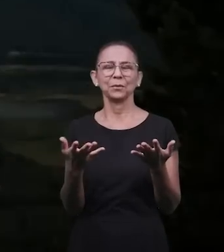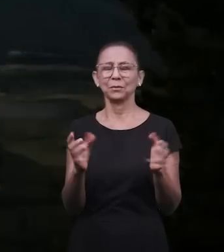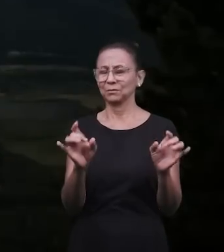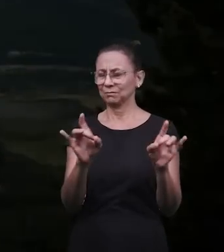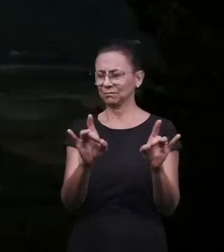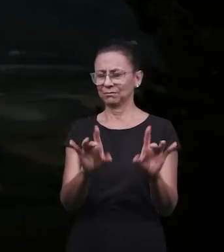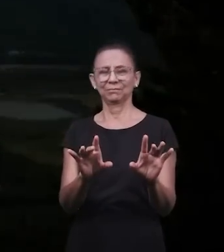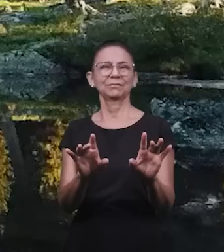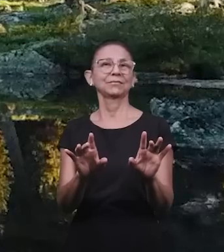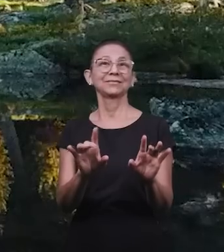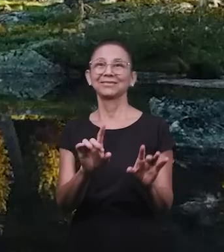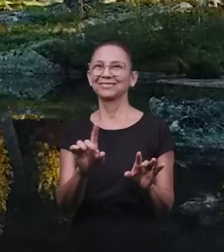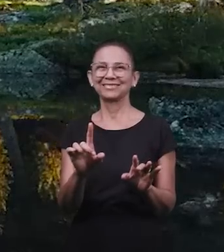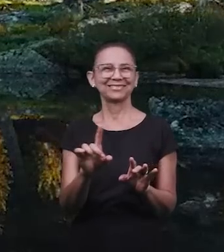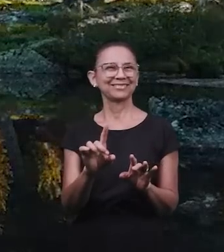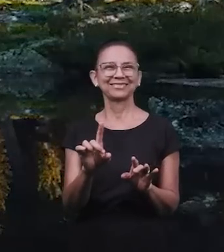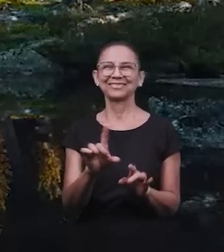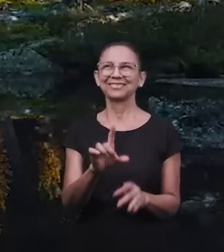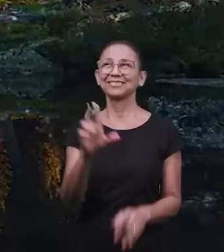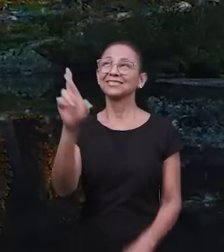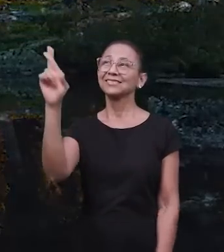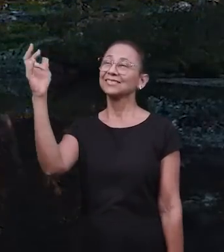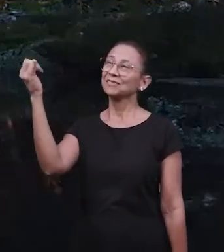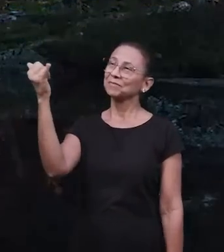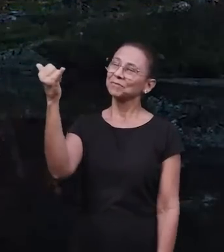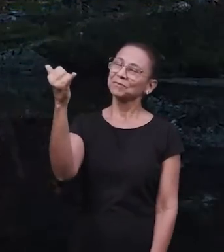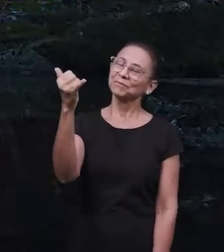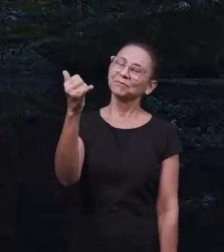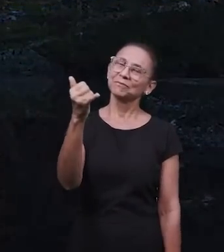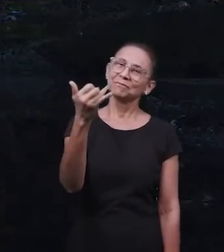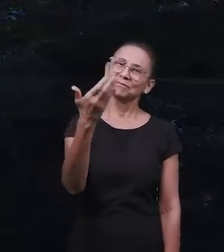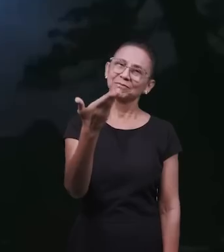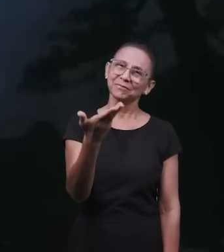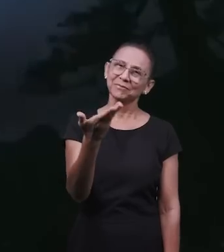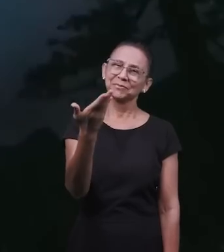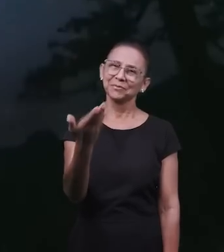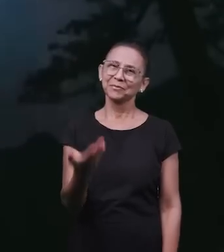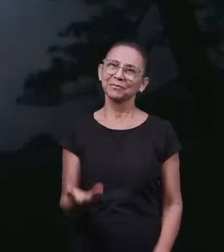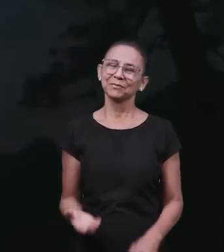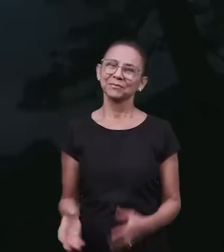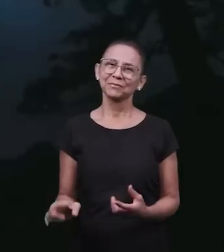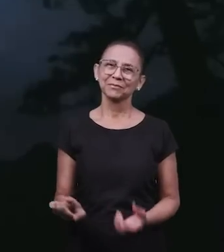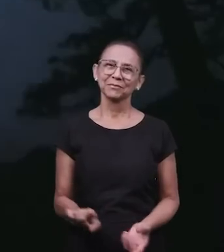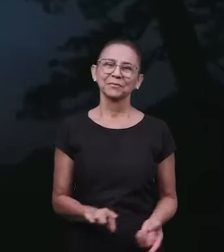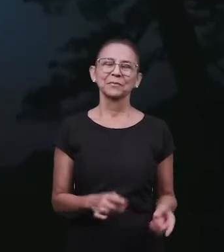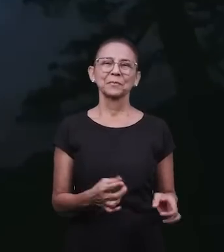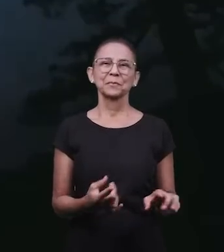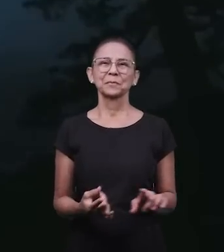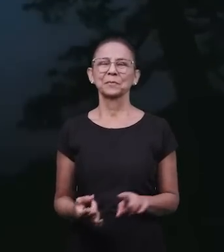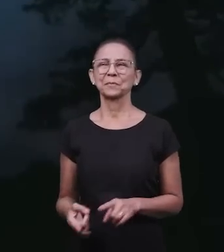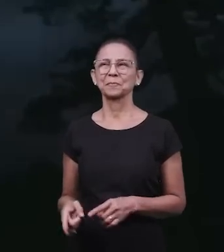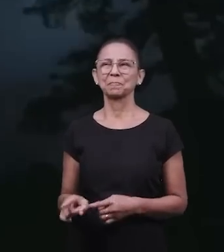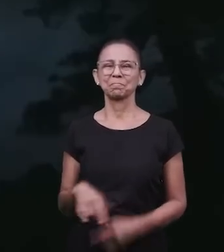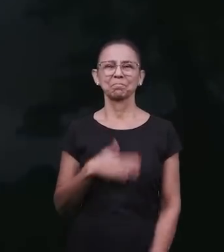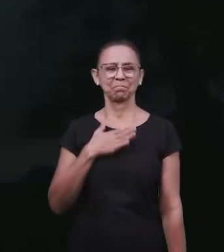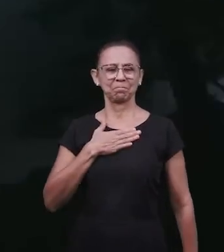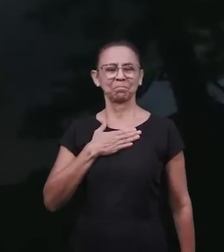paz eu te dou, não te deixarei, diz